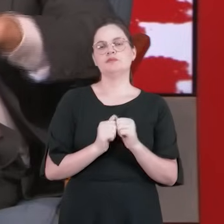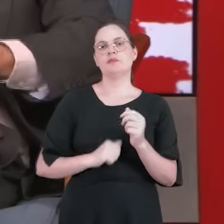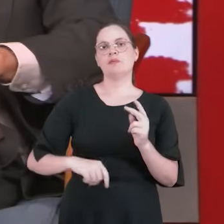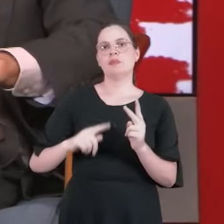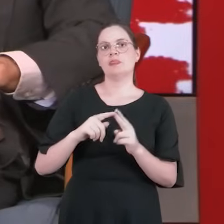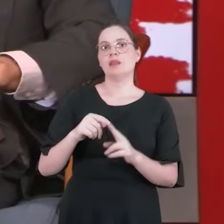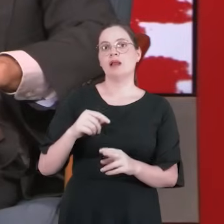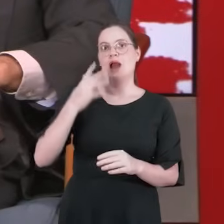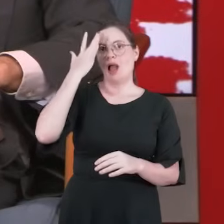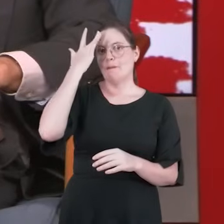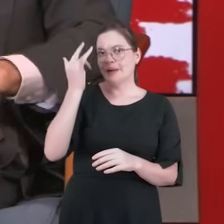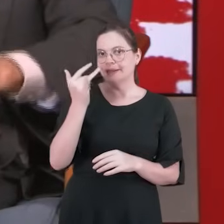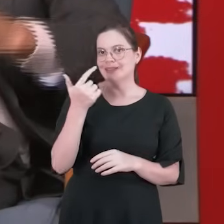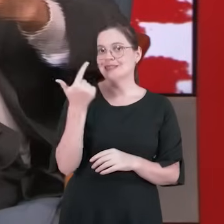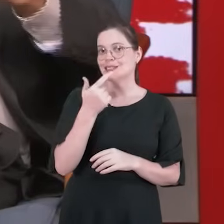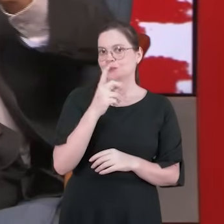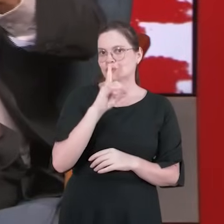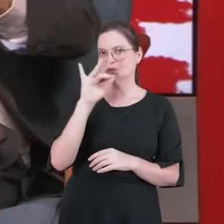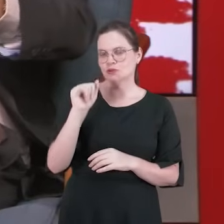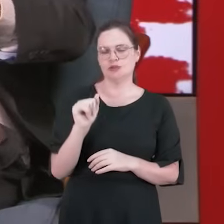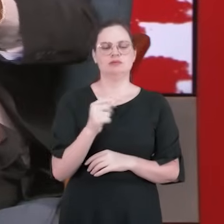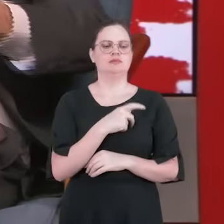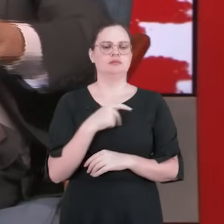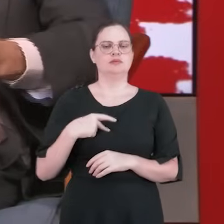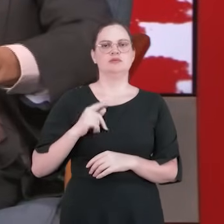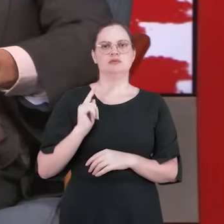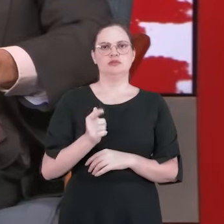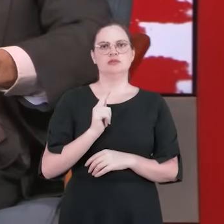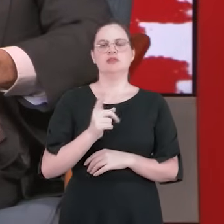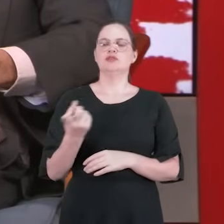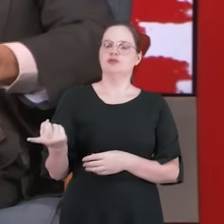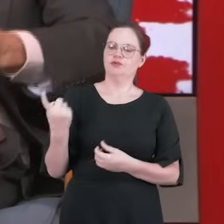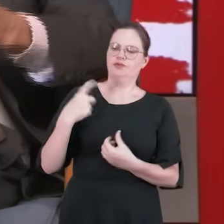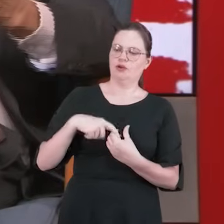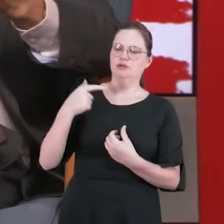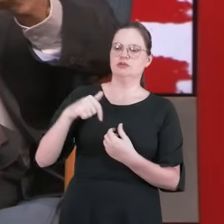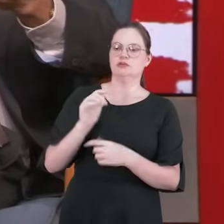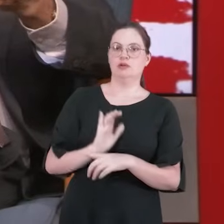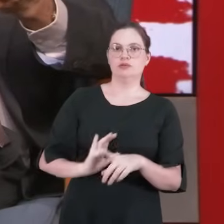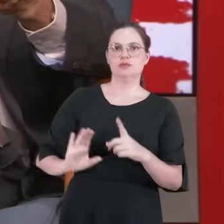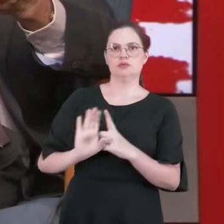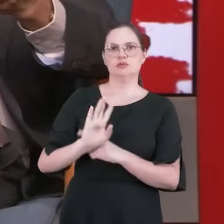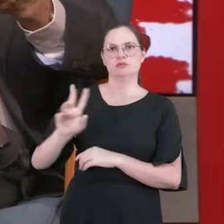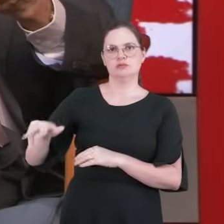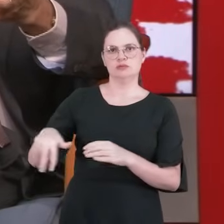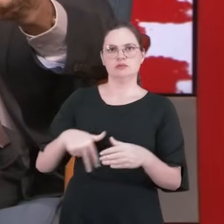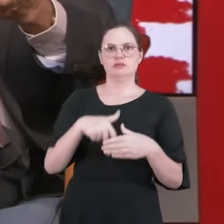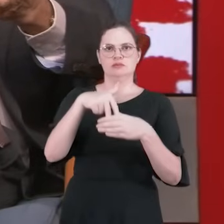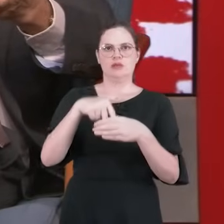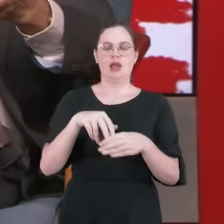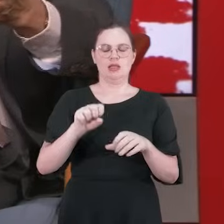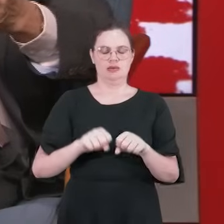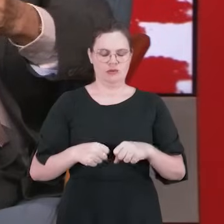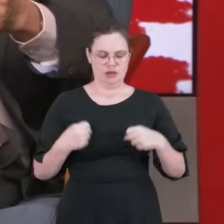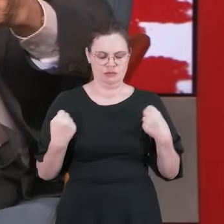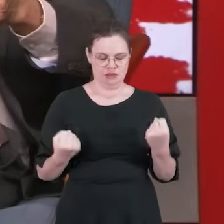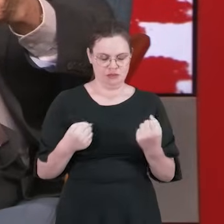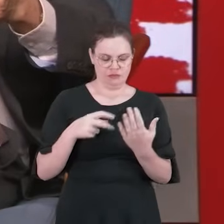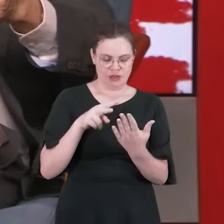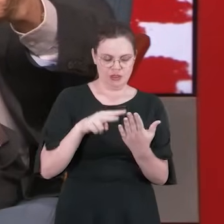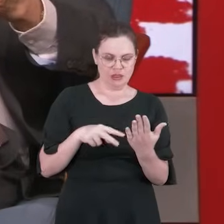dia, o pastor Gedeuti volta. Quando ele vai abrir a palavra a